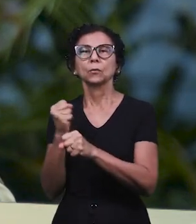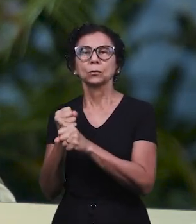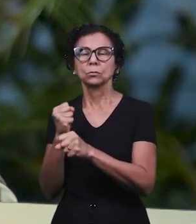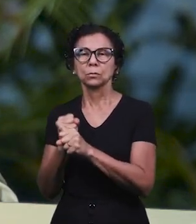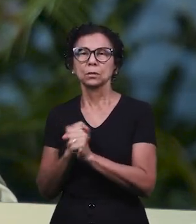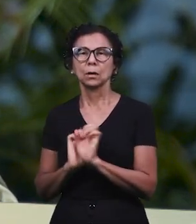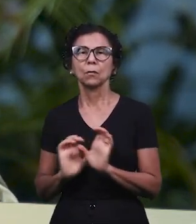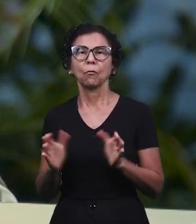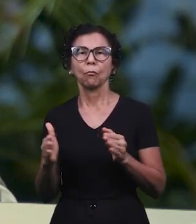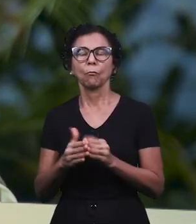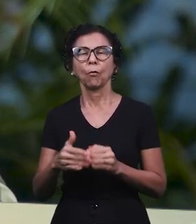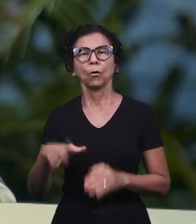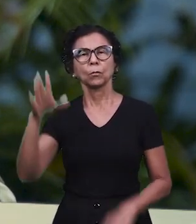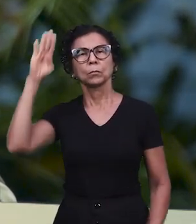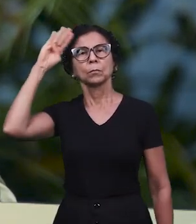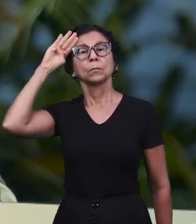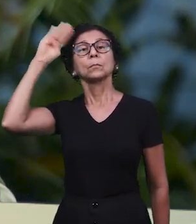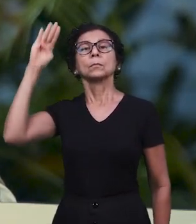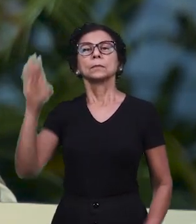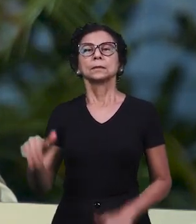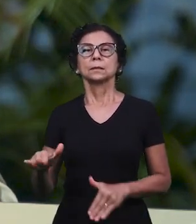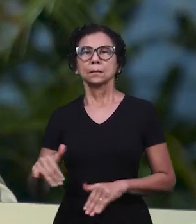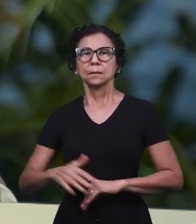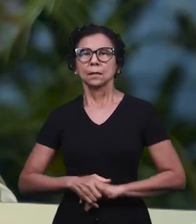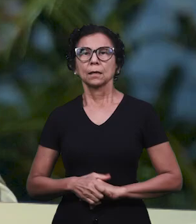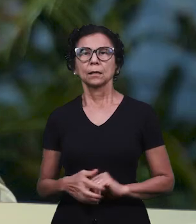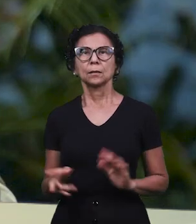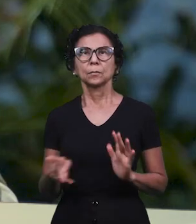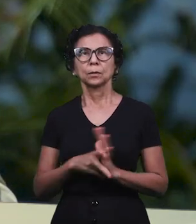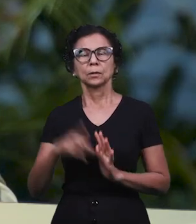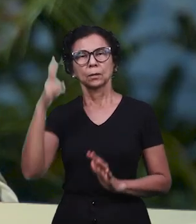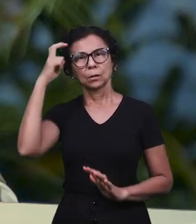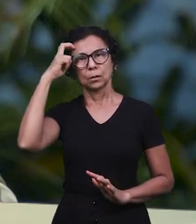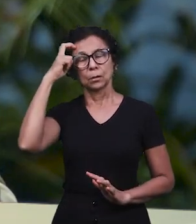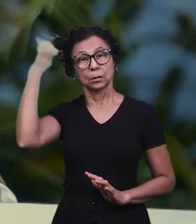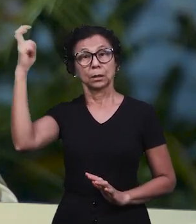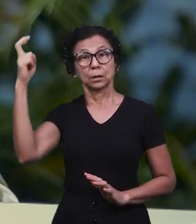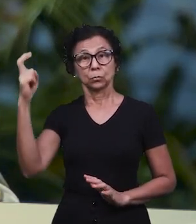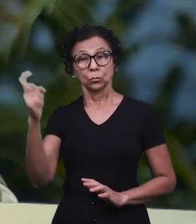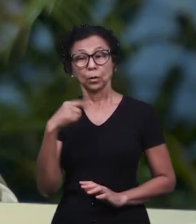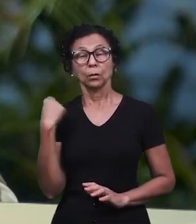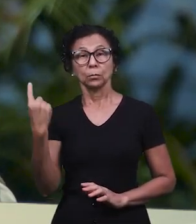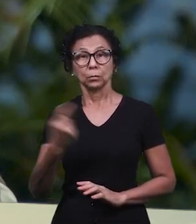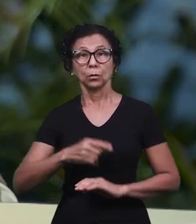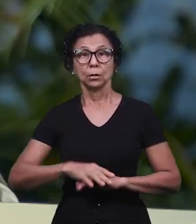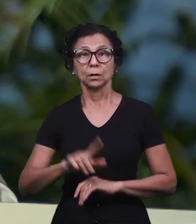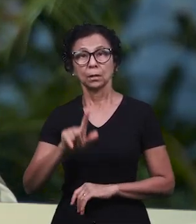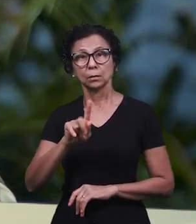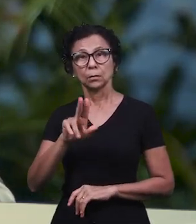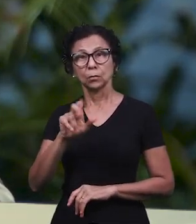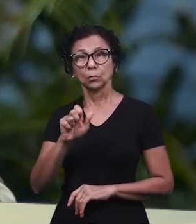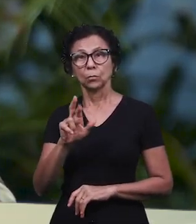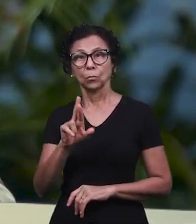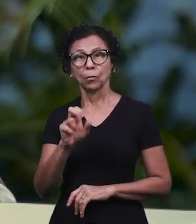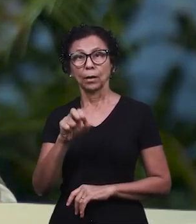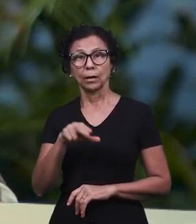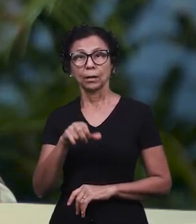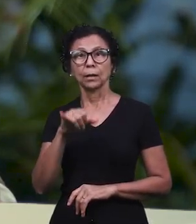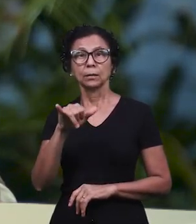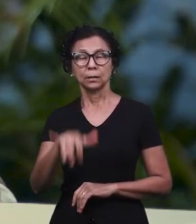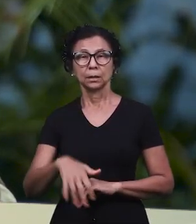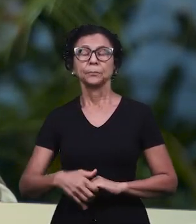do Exército, que é propriedade intelectual nossa, o nome dele é Guarani, viatura blindada, transporte de pessoal